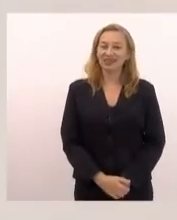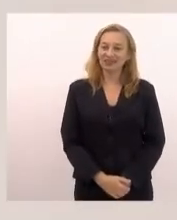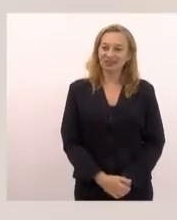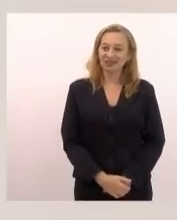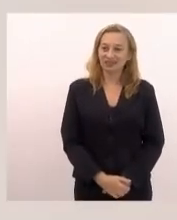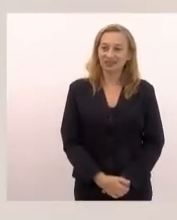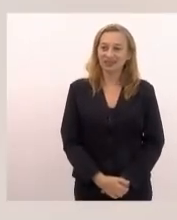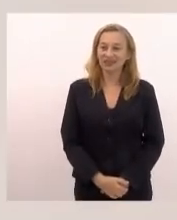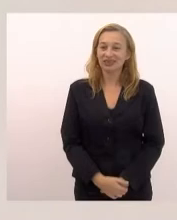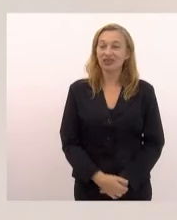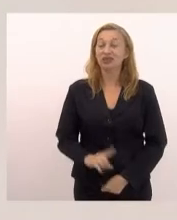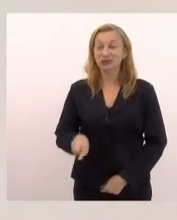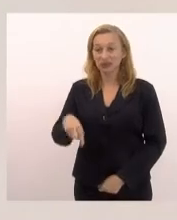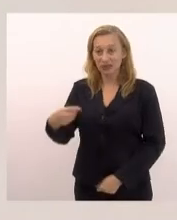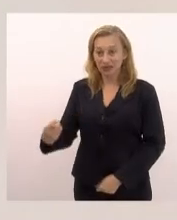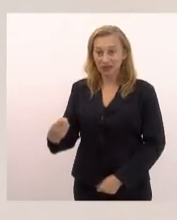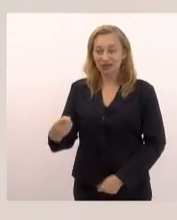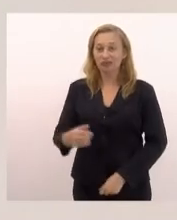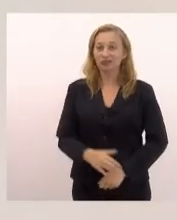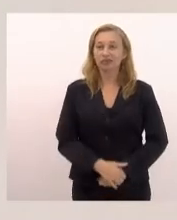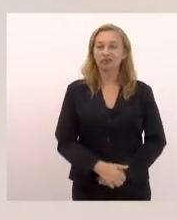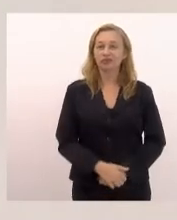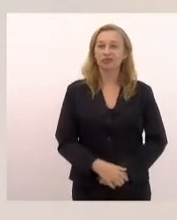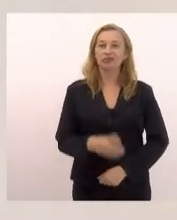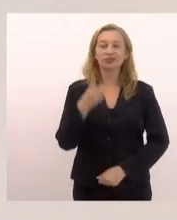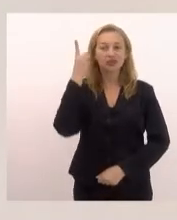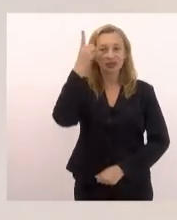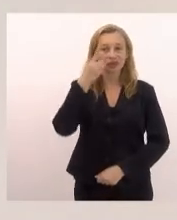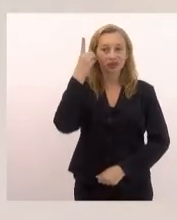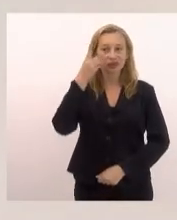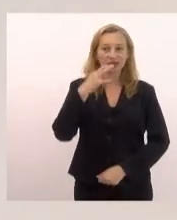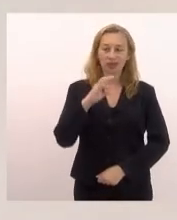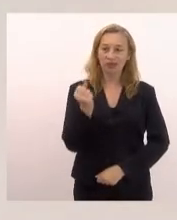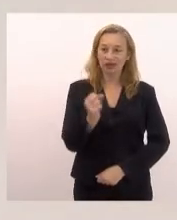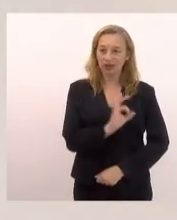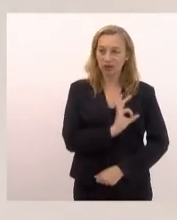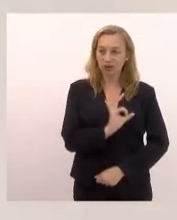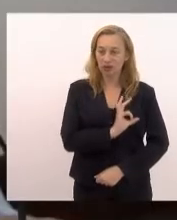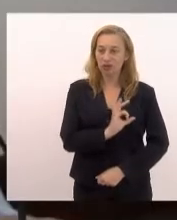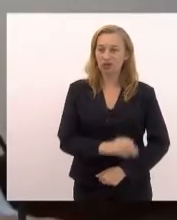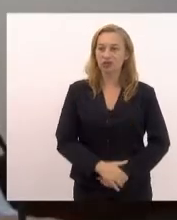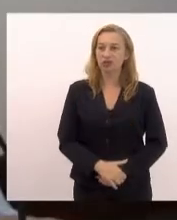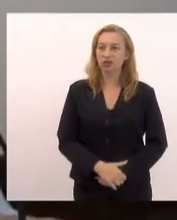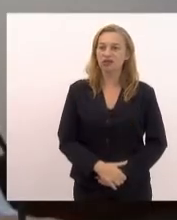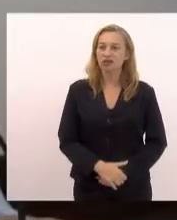Célia. Próxima oradora inscrita é a nova deputada Marta Rocha.